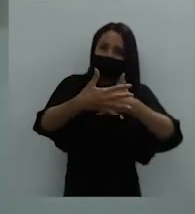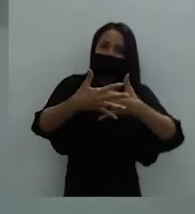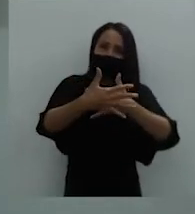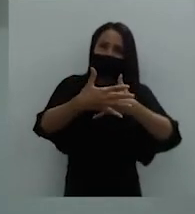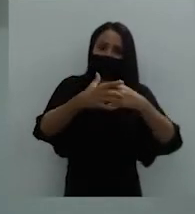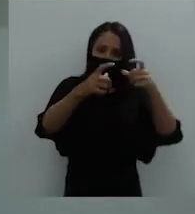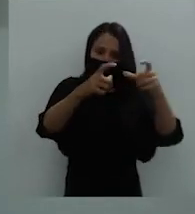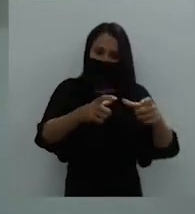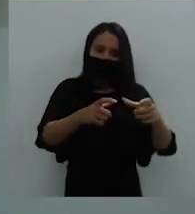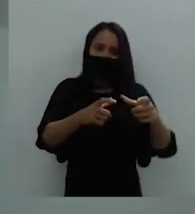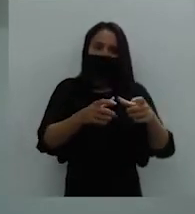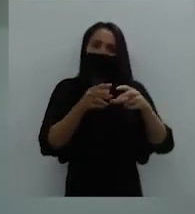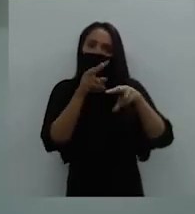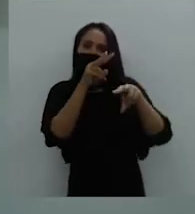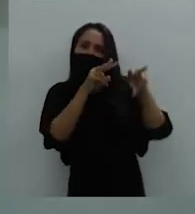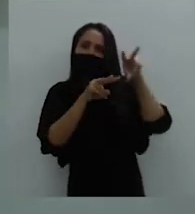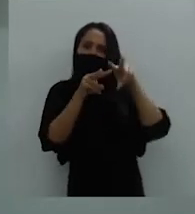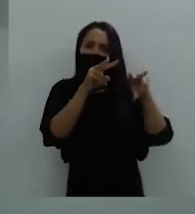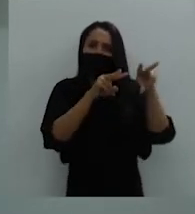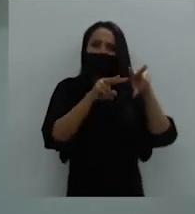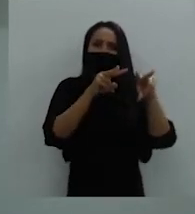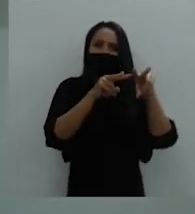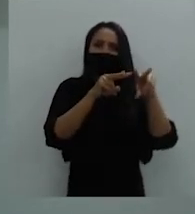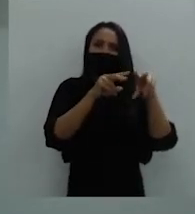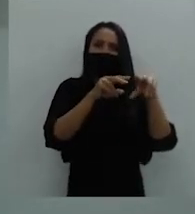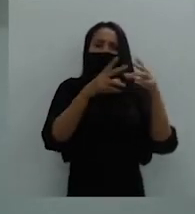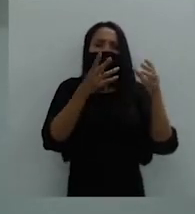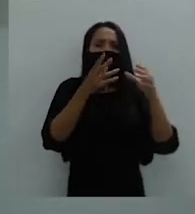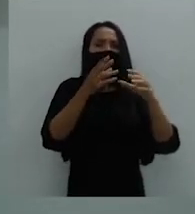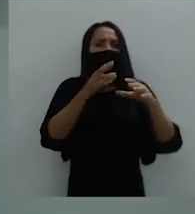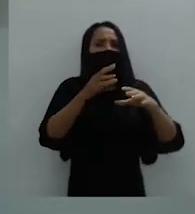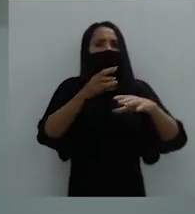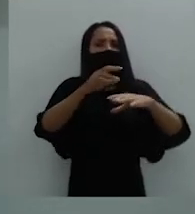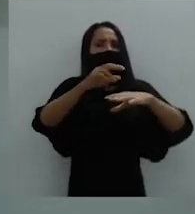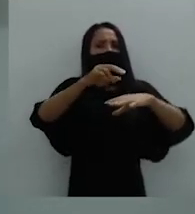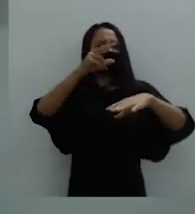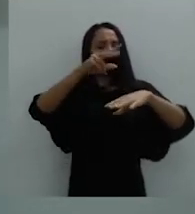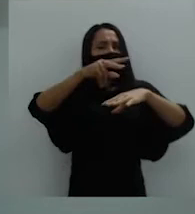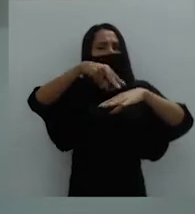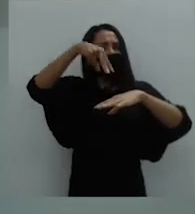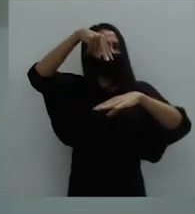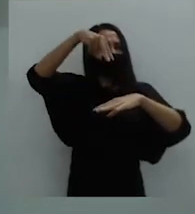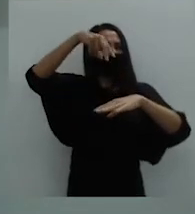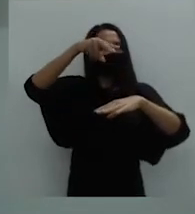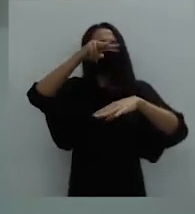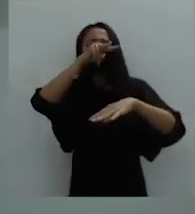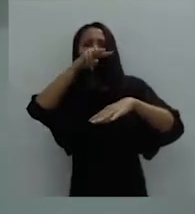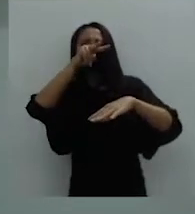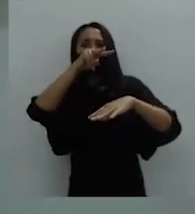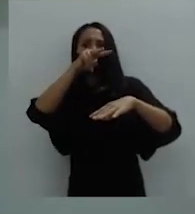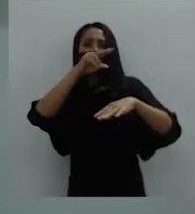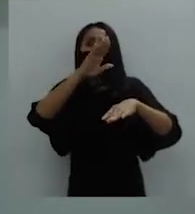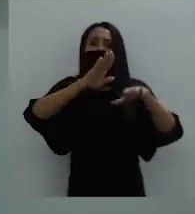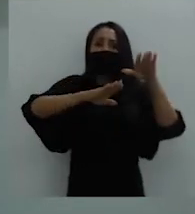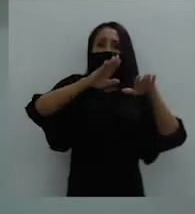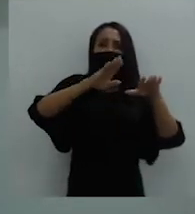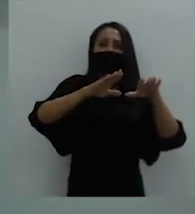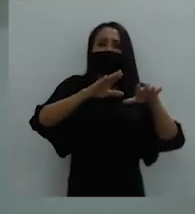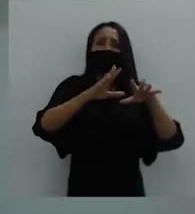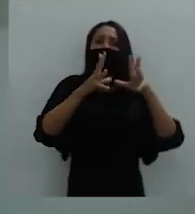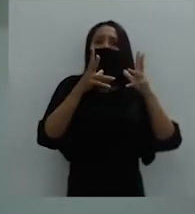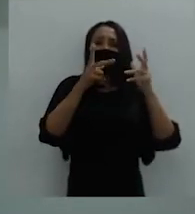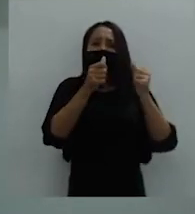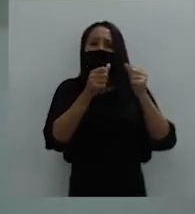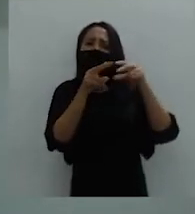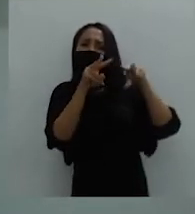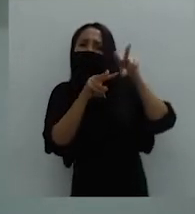nós avistarmos elas, vamos dizer, de um alto, dependendo do horário, ela muda totalmente a nossa vista,